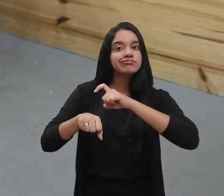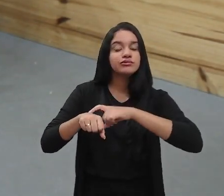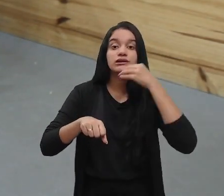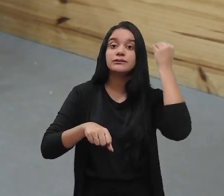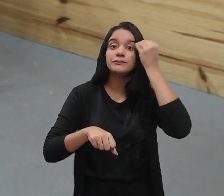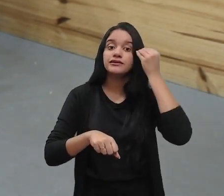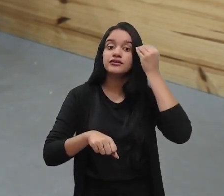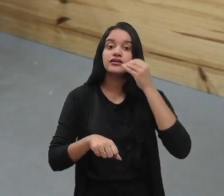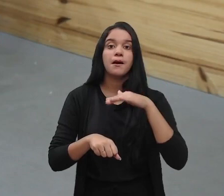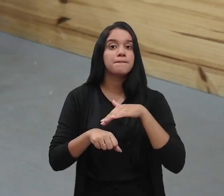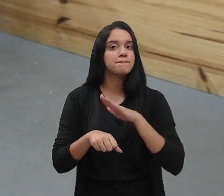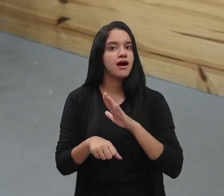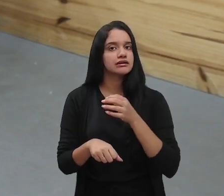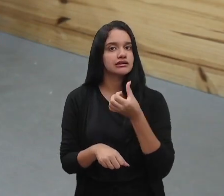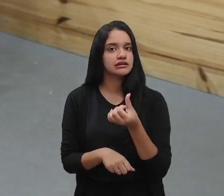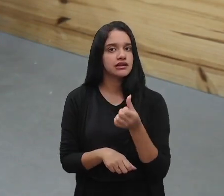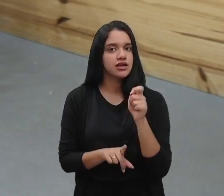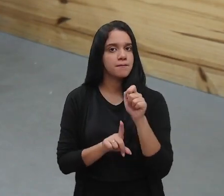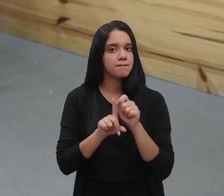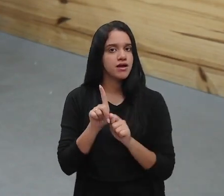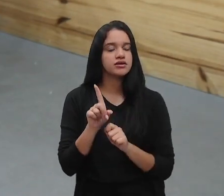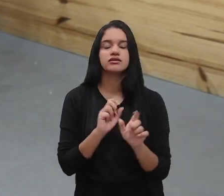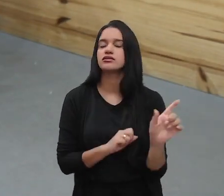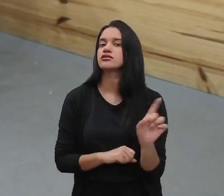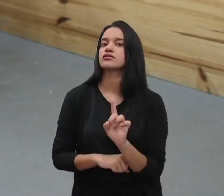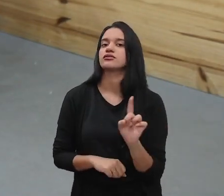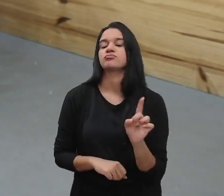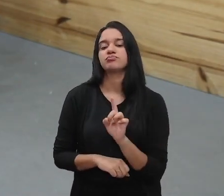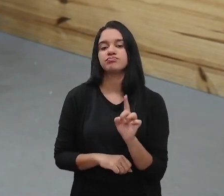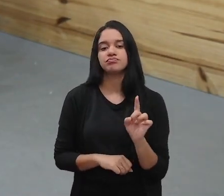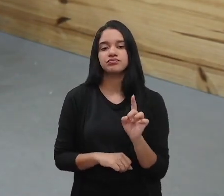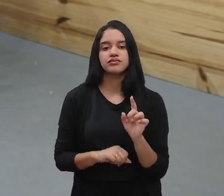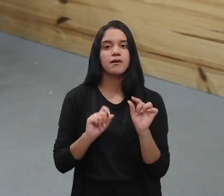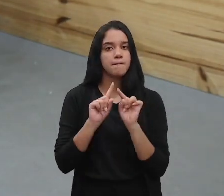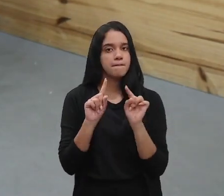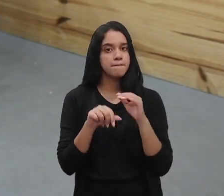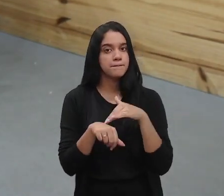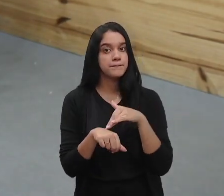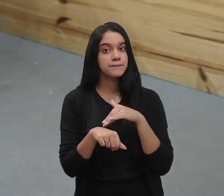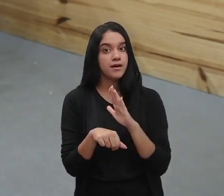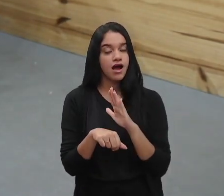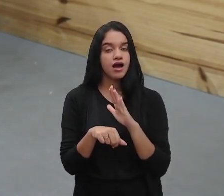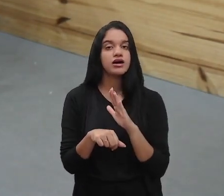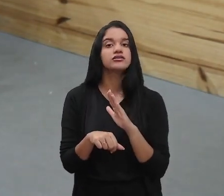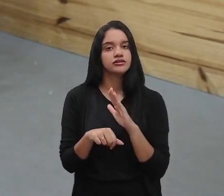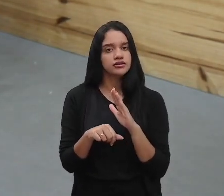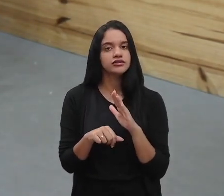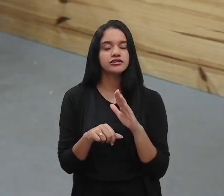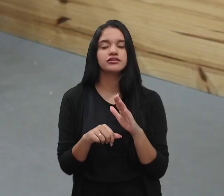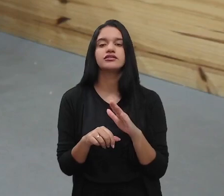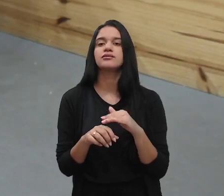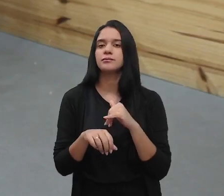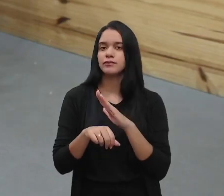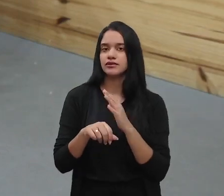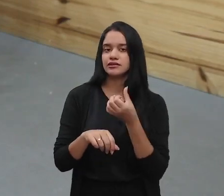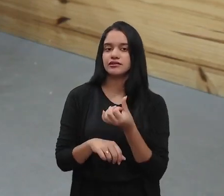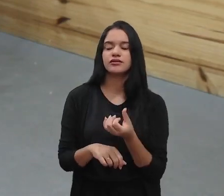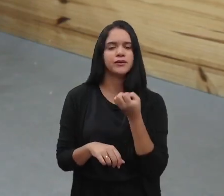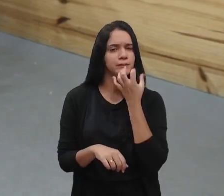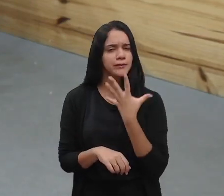pedir mais de 6 meses. Você pode pedir sólida experiência, mas não mais de 6. Lembram que está lá isso no e-book. Muito